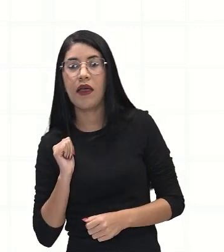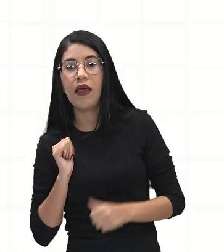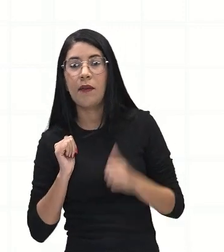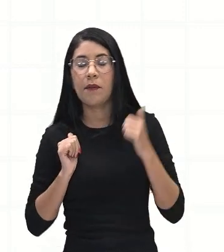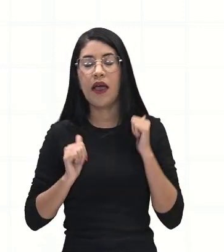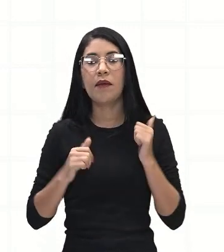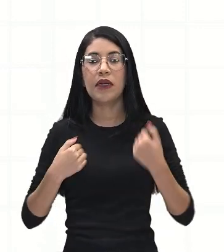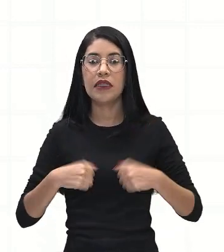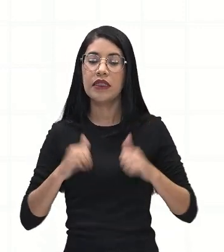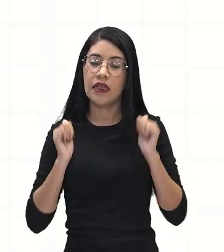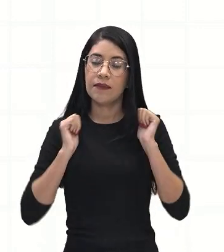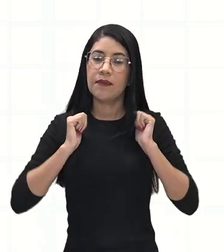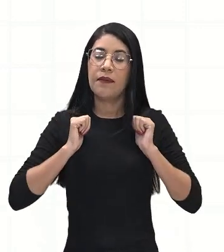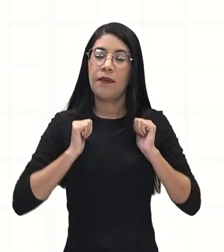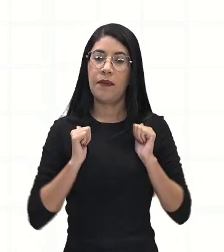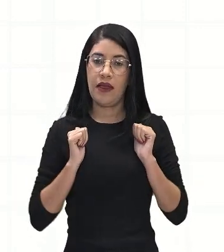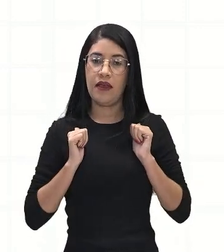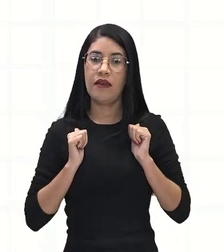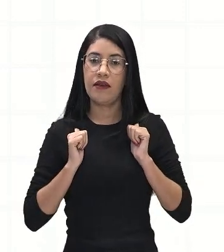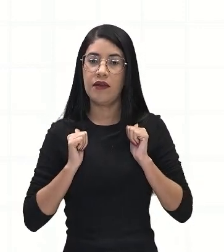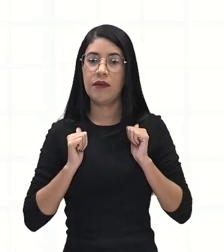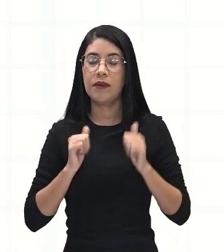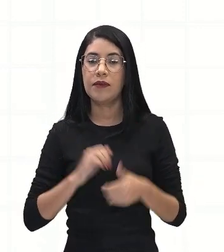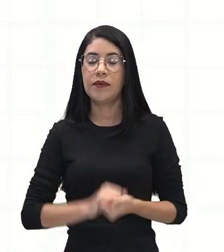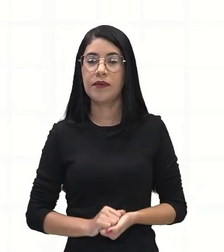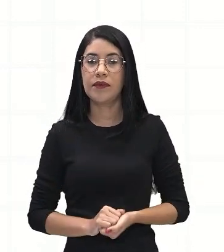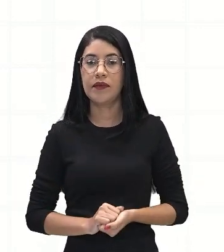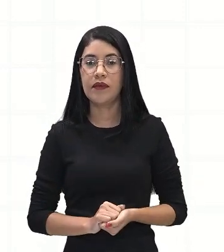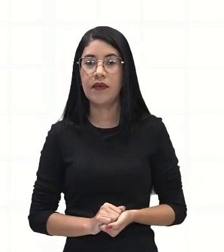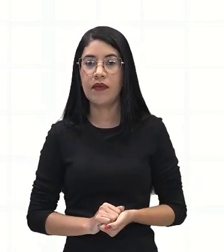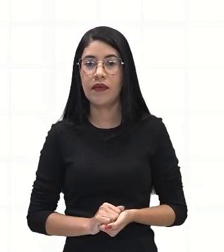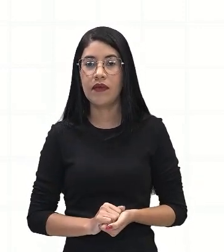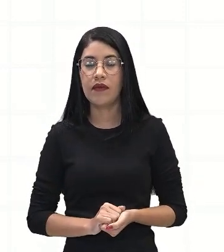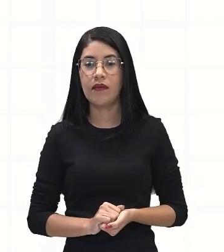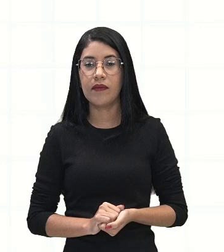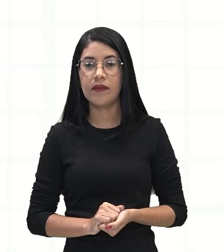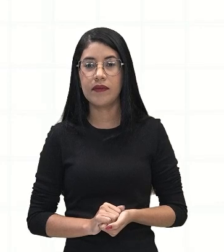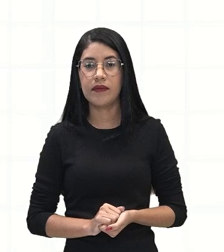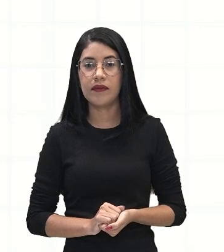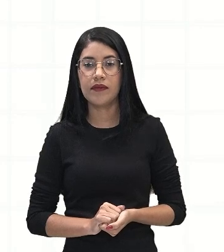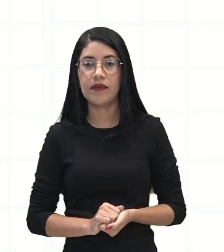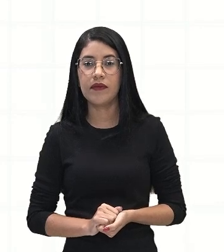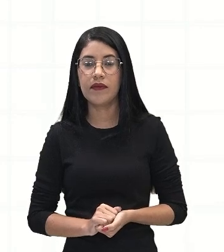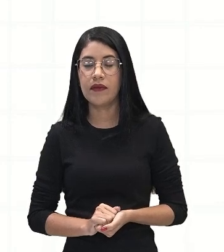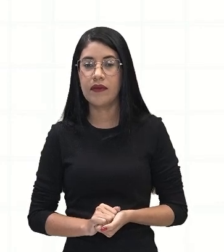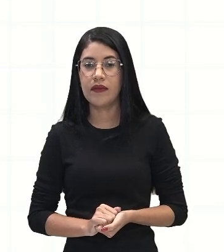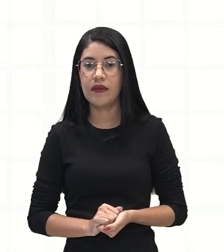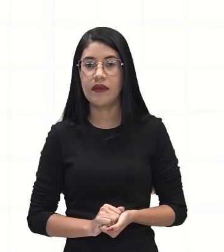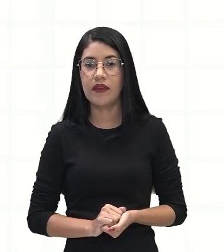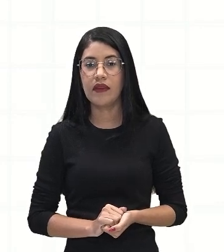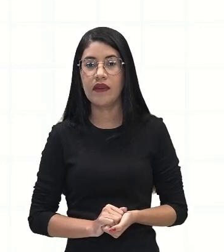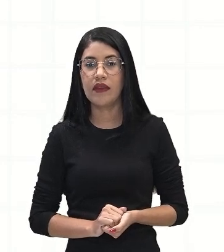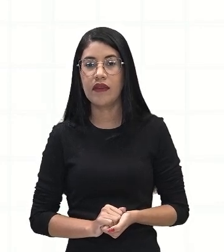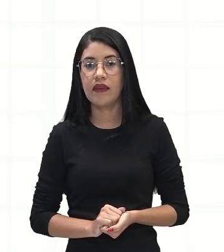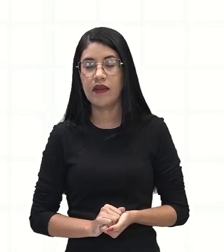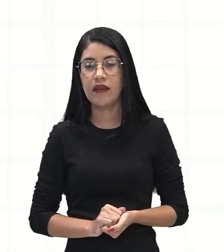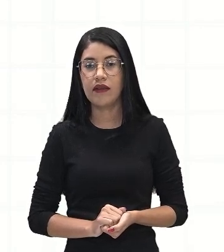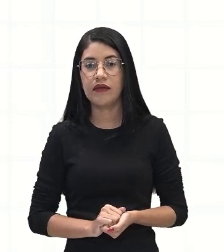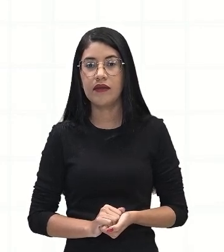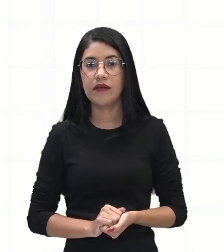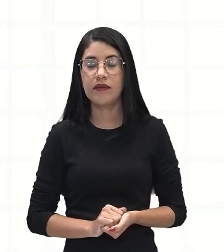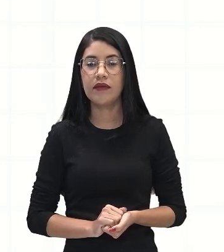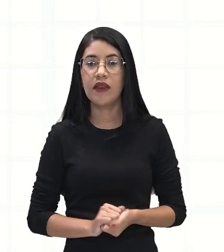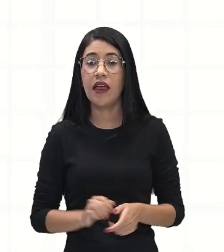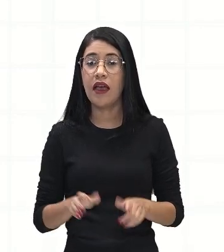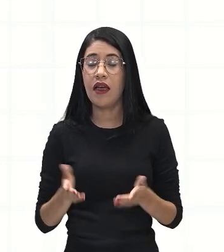fazendo com que haja um desequilíbrio na sua postura, ok? E agora, vamos